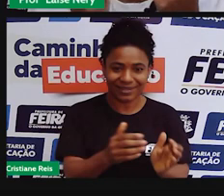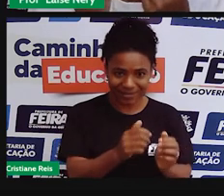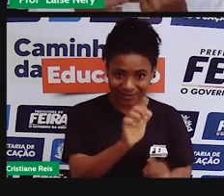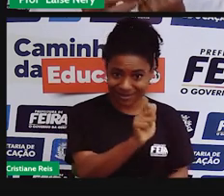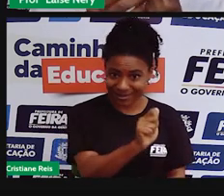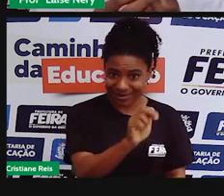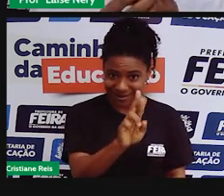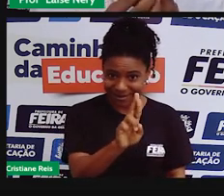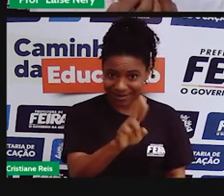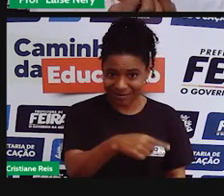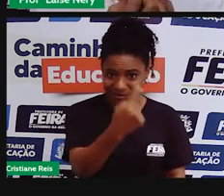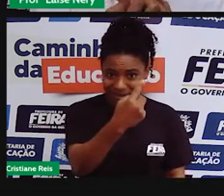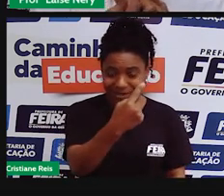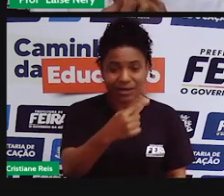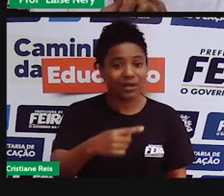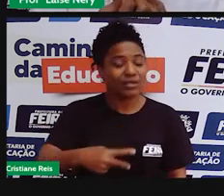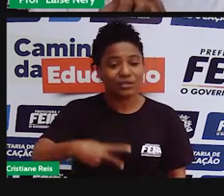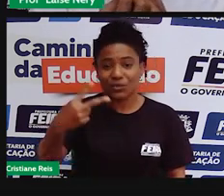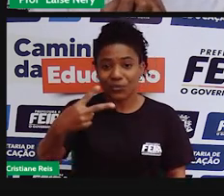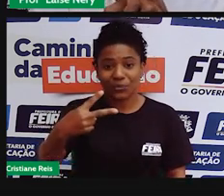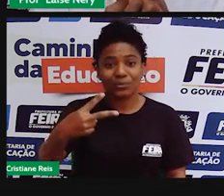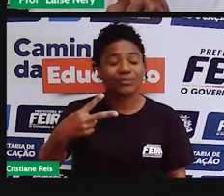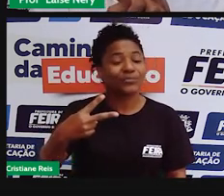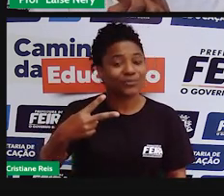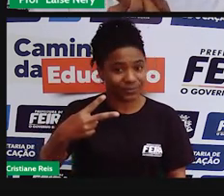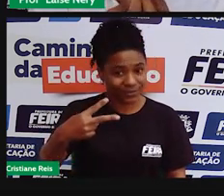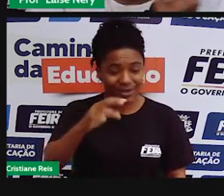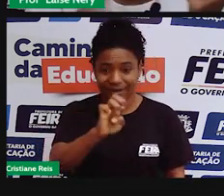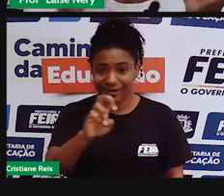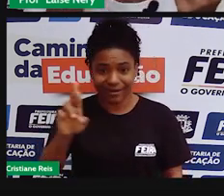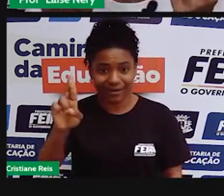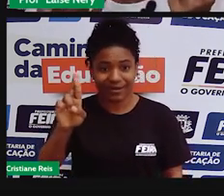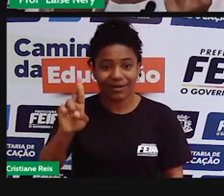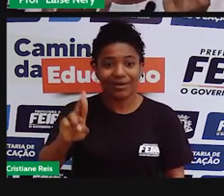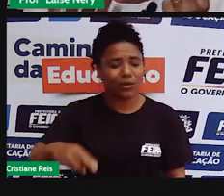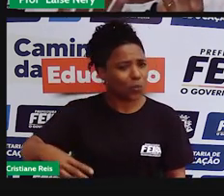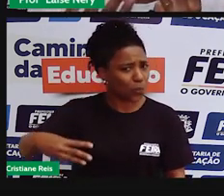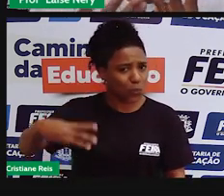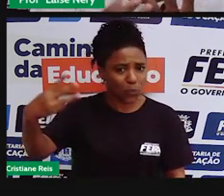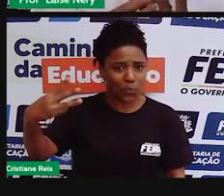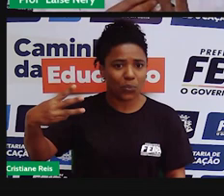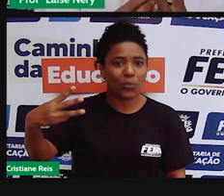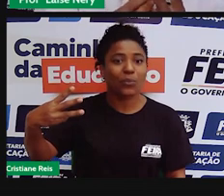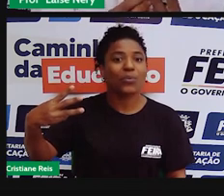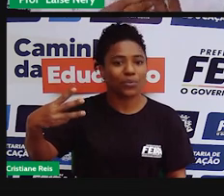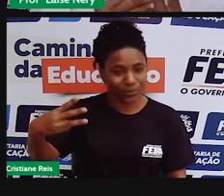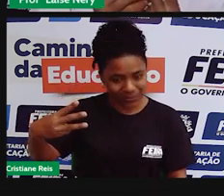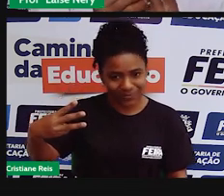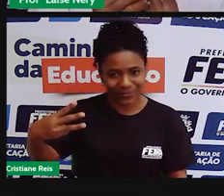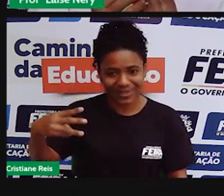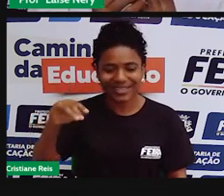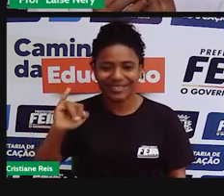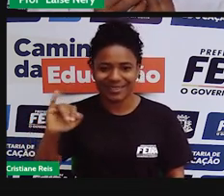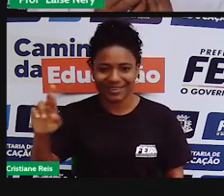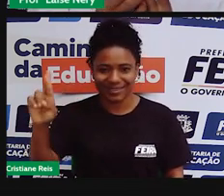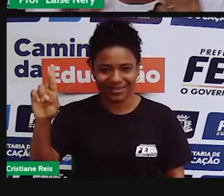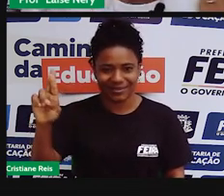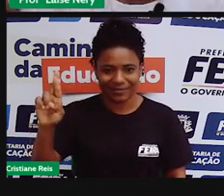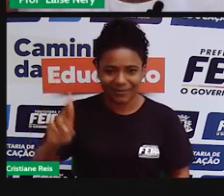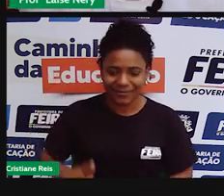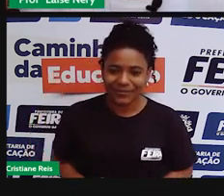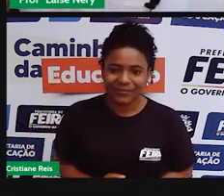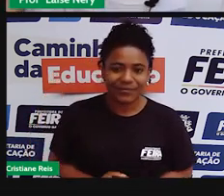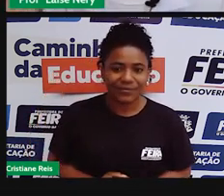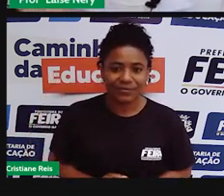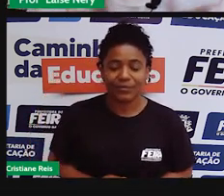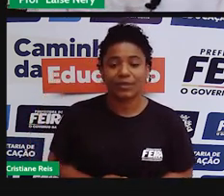R segunda conjugação terminada em R ou terceira conjugação terminada em i r